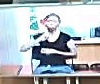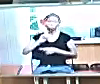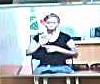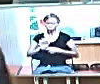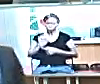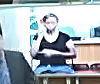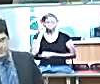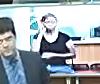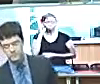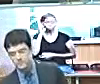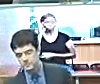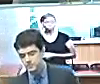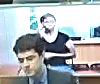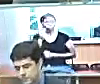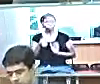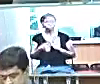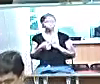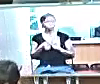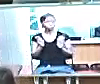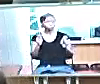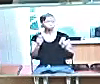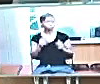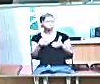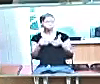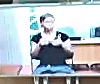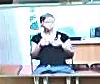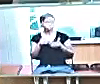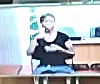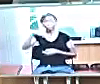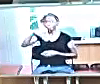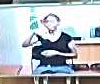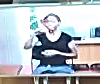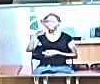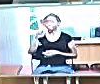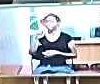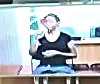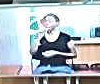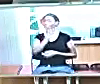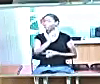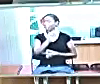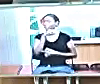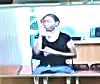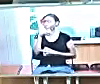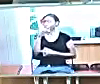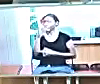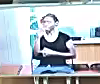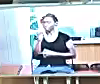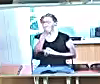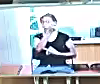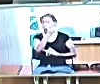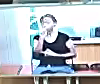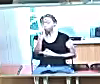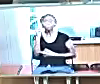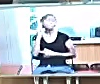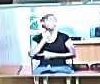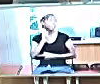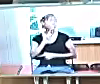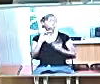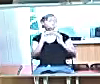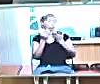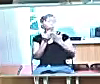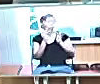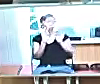passar por favor a meta a associação mineira das escolas famílias agrícolas é uma entidade